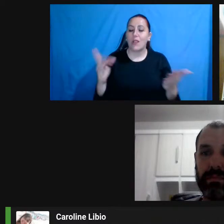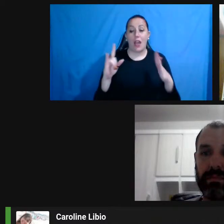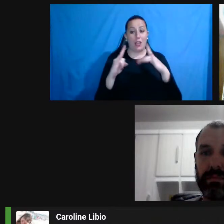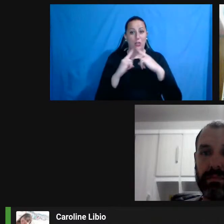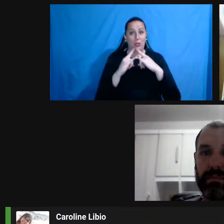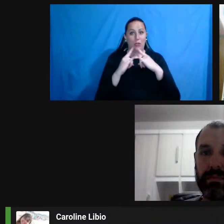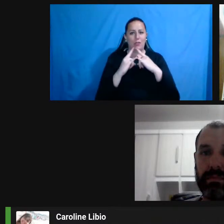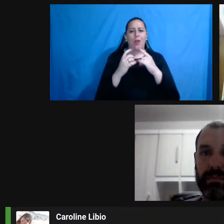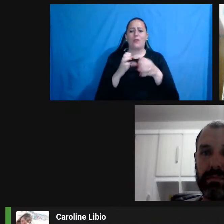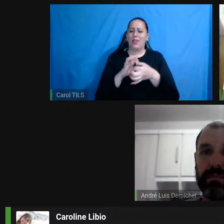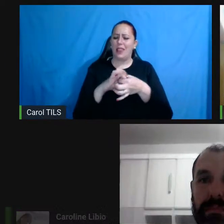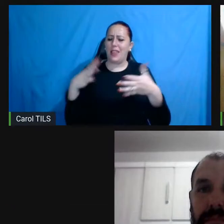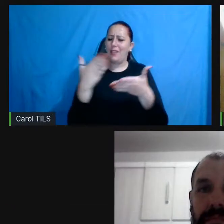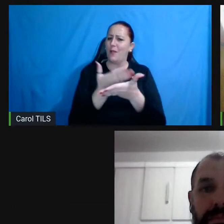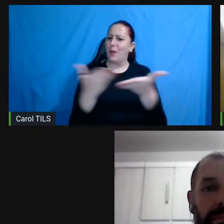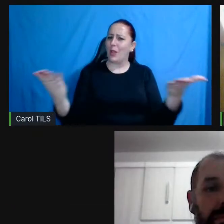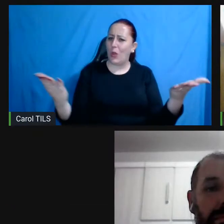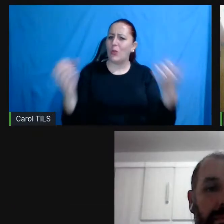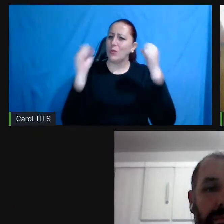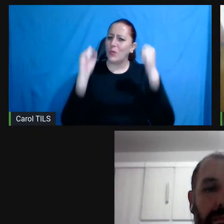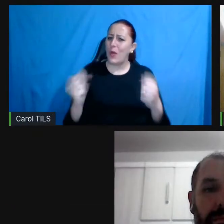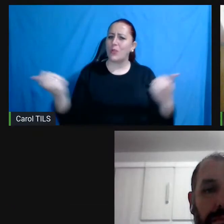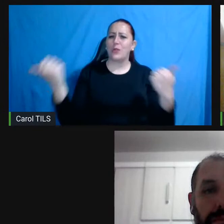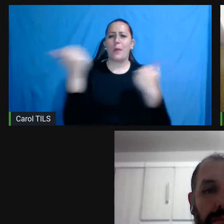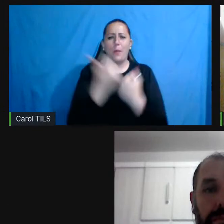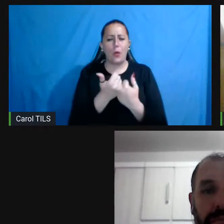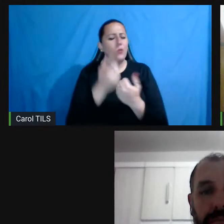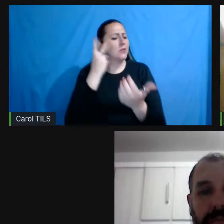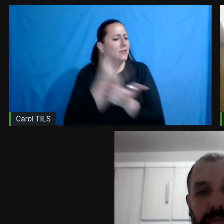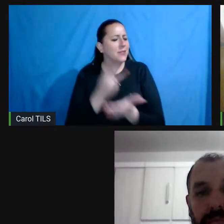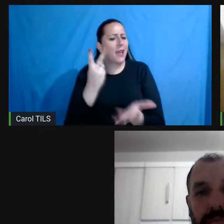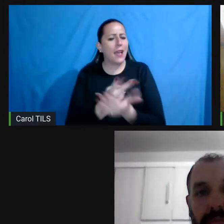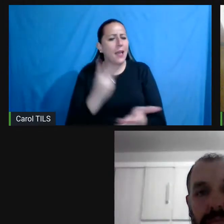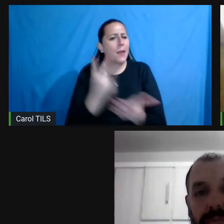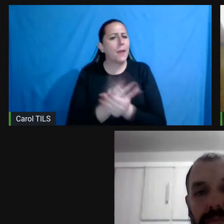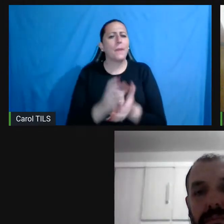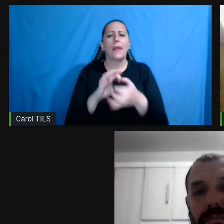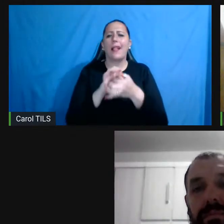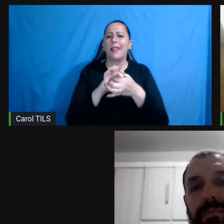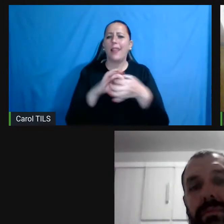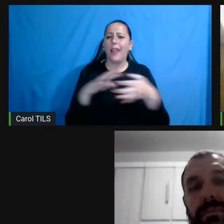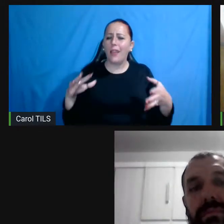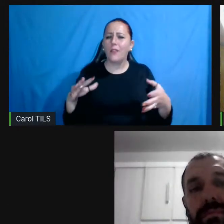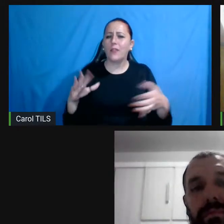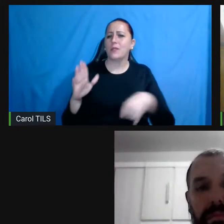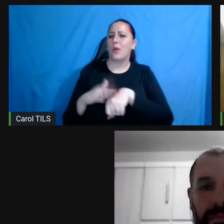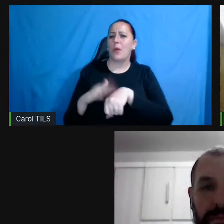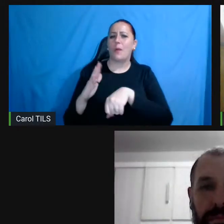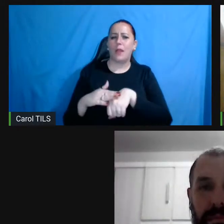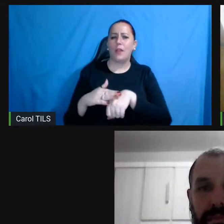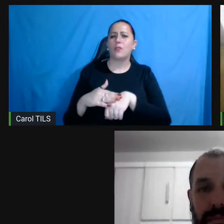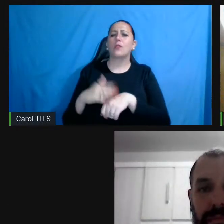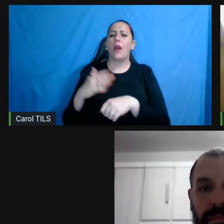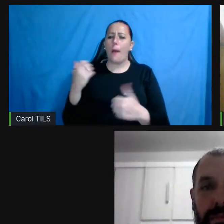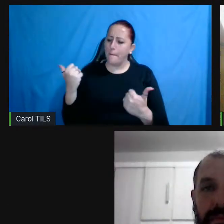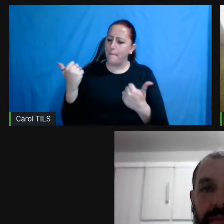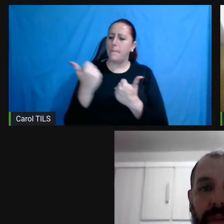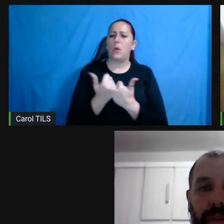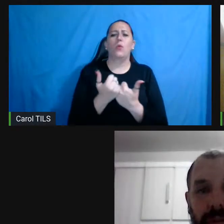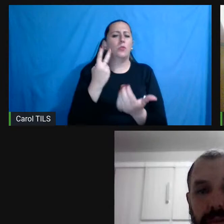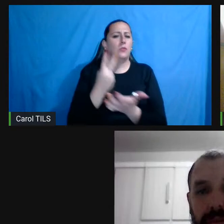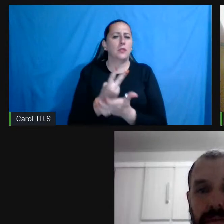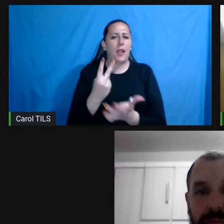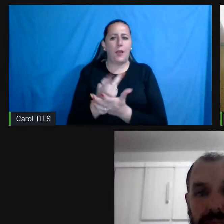vocês. Estamos, como sempre, disponíveis em vários espaços, em vários momentos. Contem conosco e eu tenho certeza